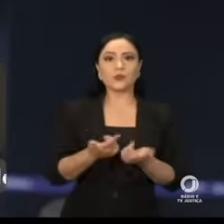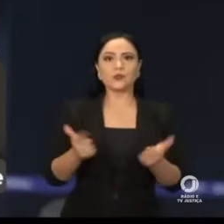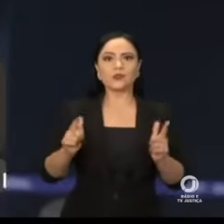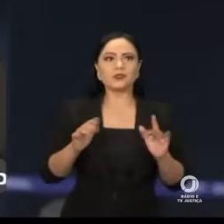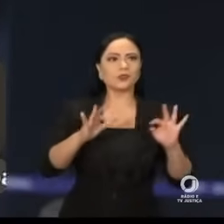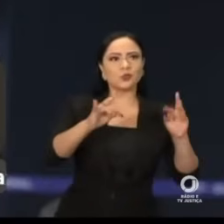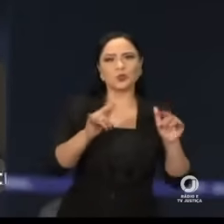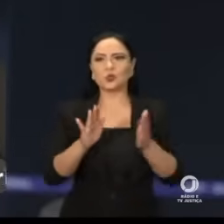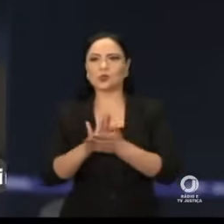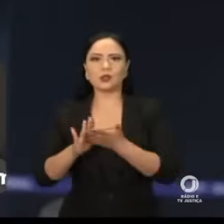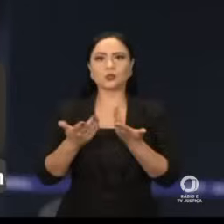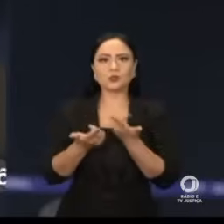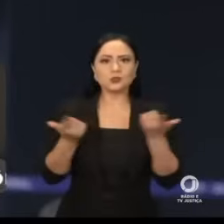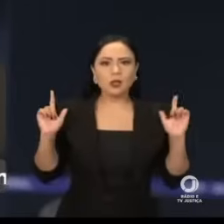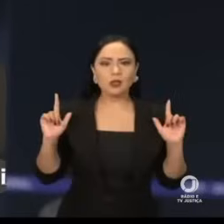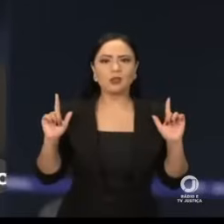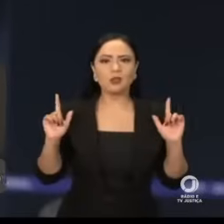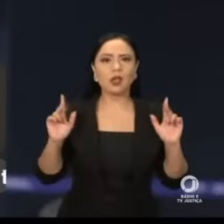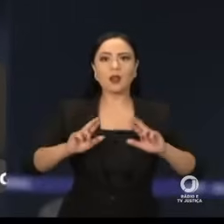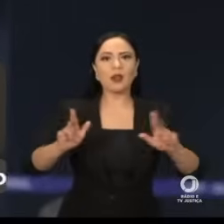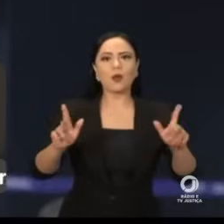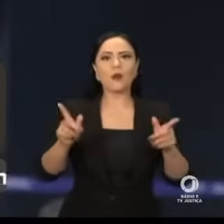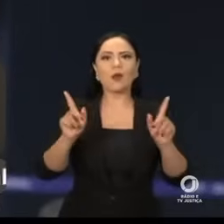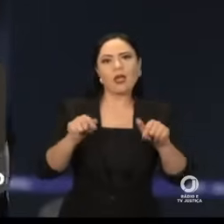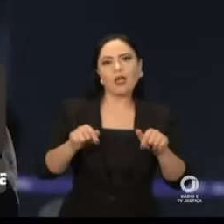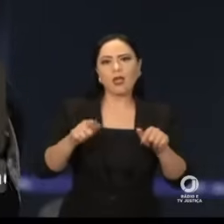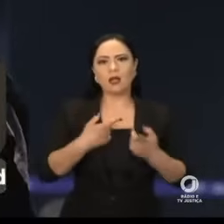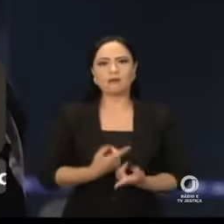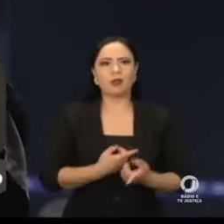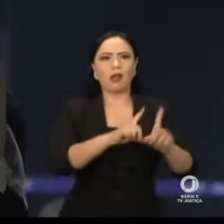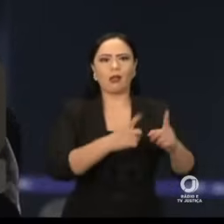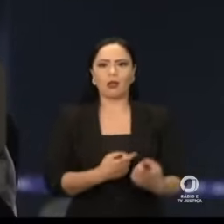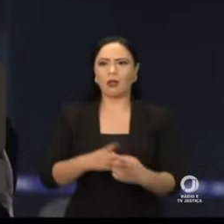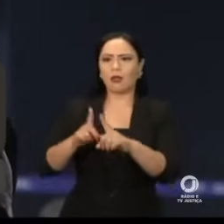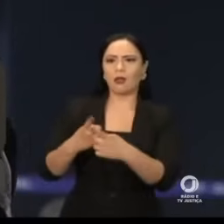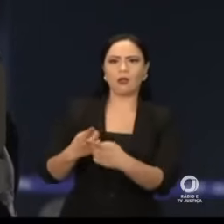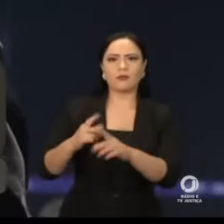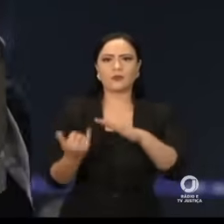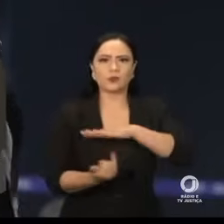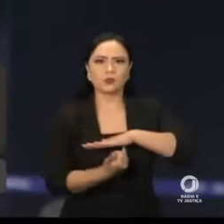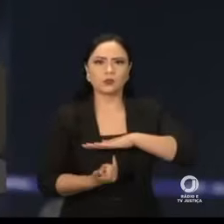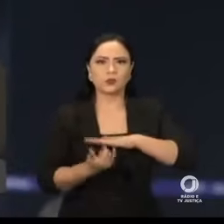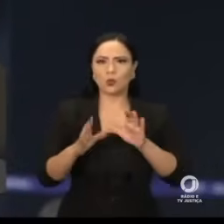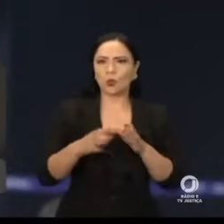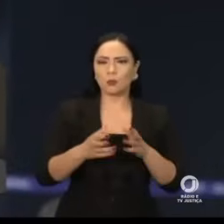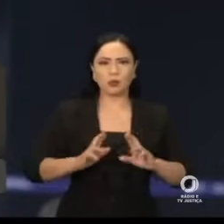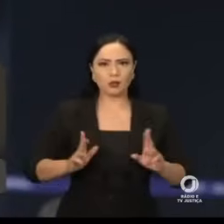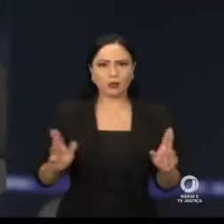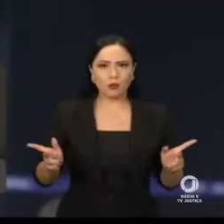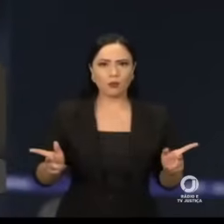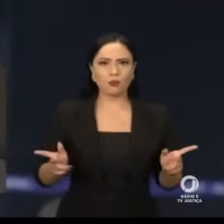nada. Não é o caso de ficar atacando instituições ou grupos.